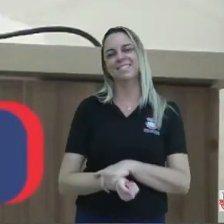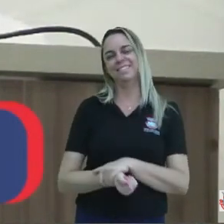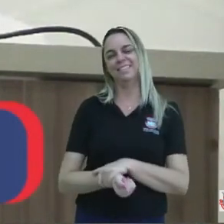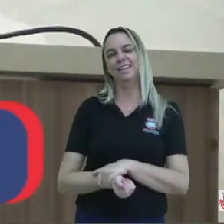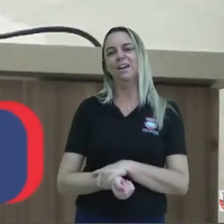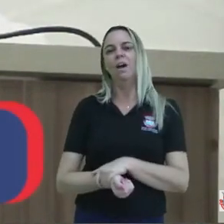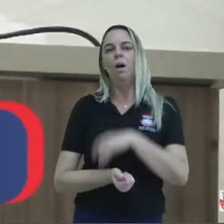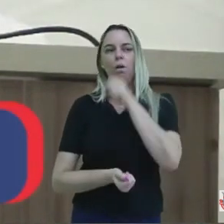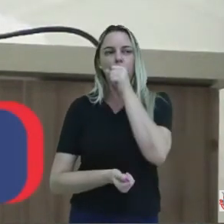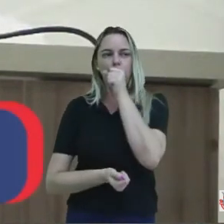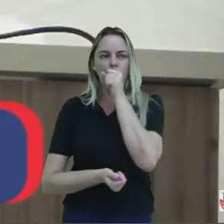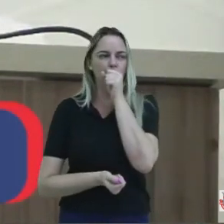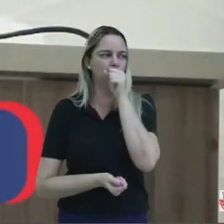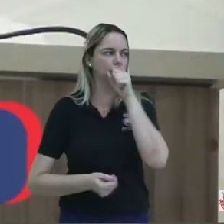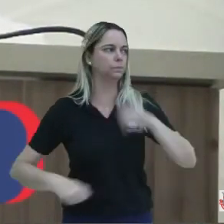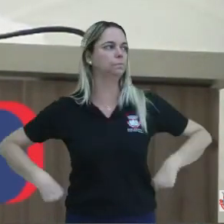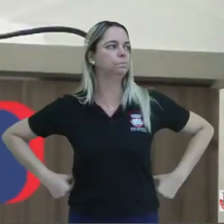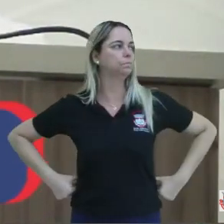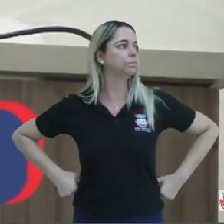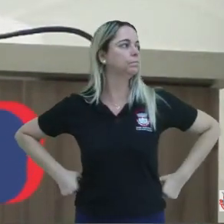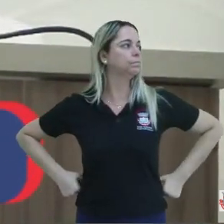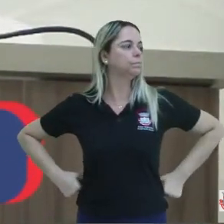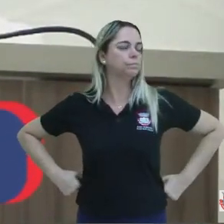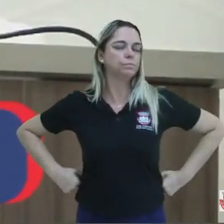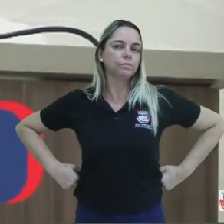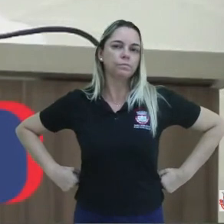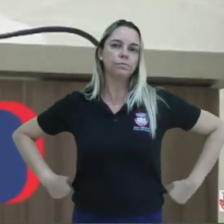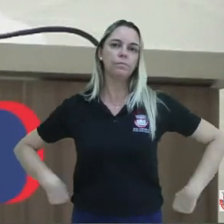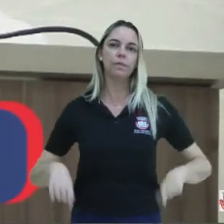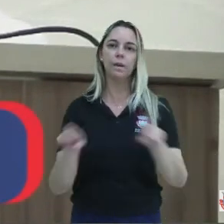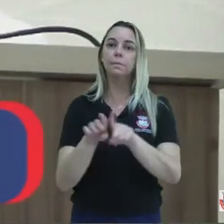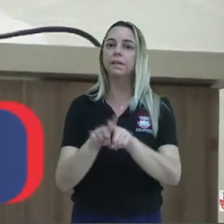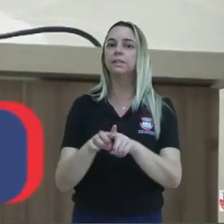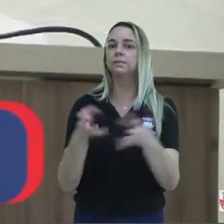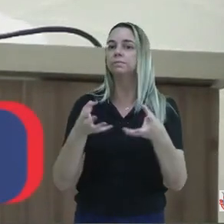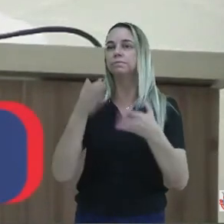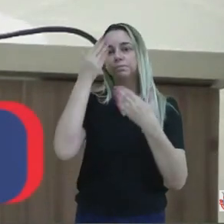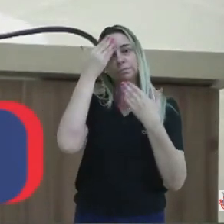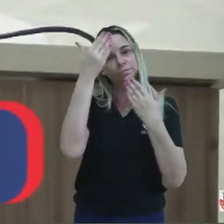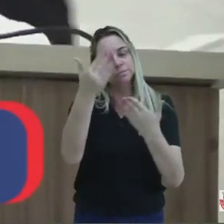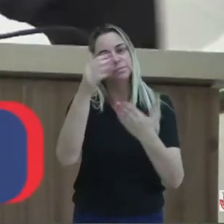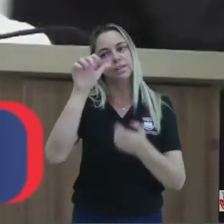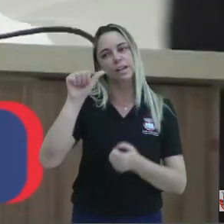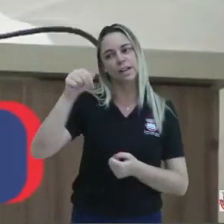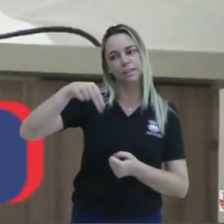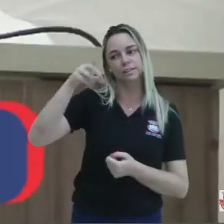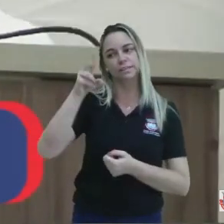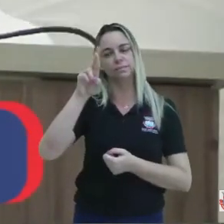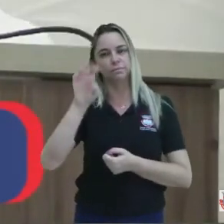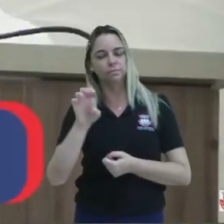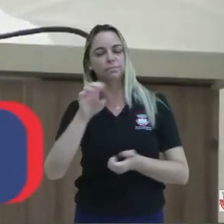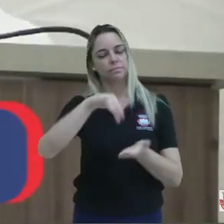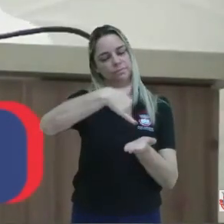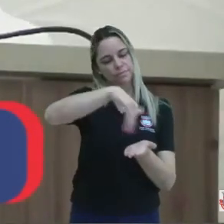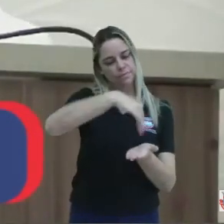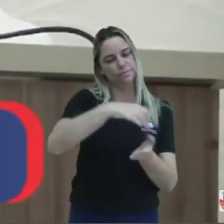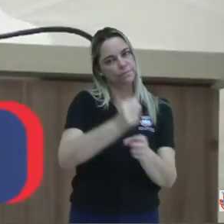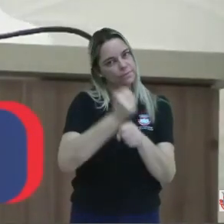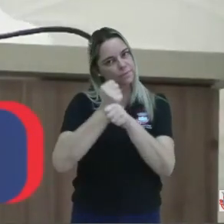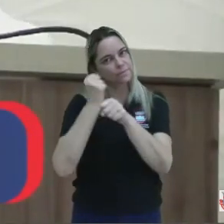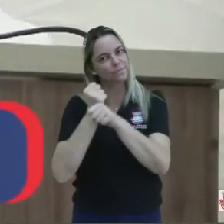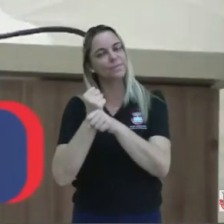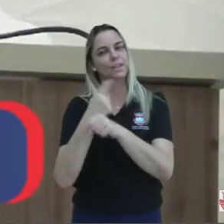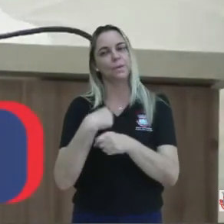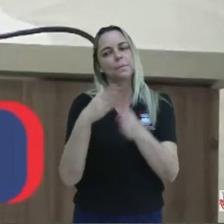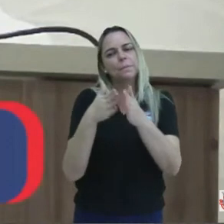Gilberto e Banda, a nossa amiga Ninô, Lia, minha irmã, Júlio, que trabalha aqui nas Casas Legislativas, parabéns,